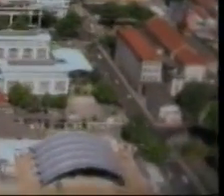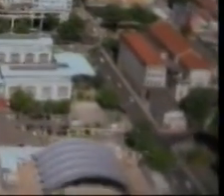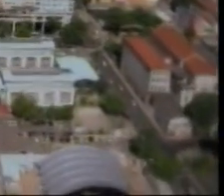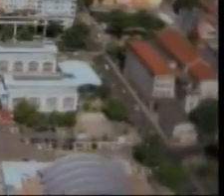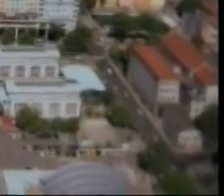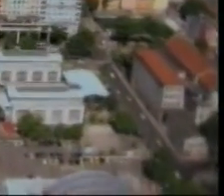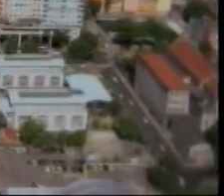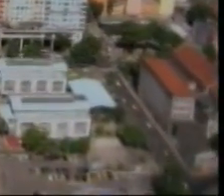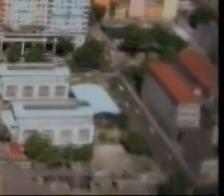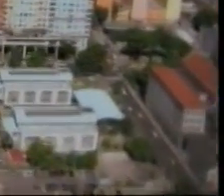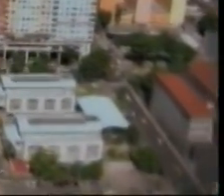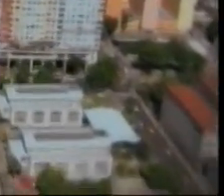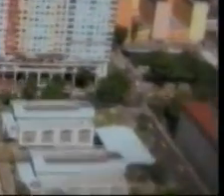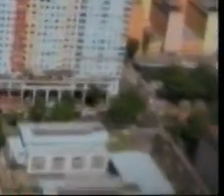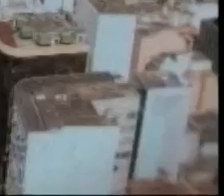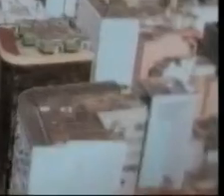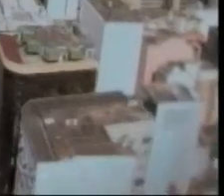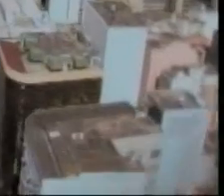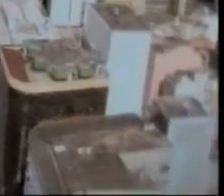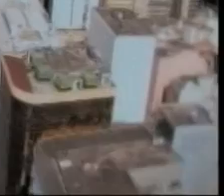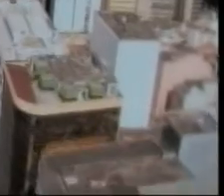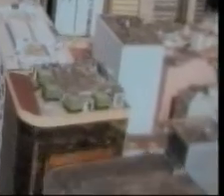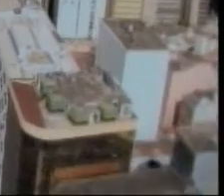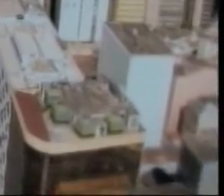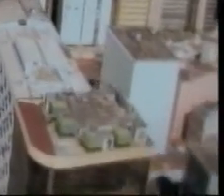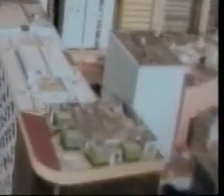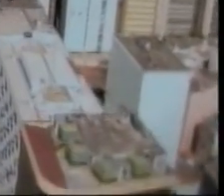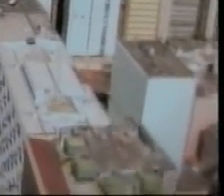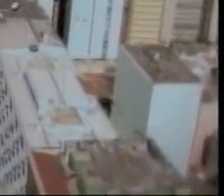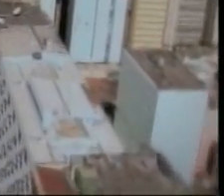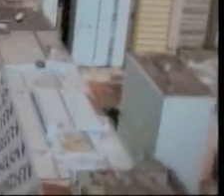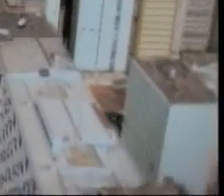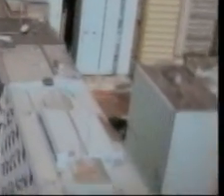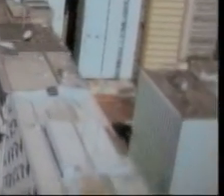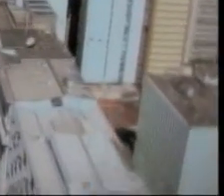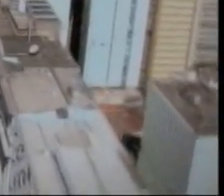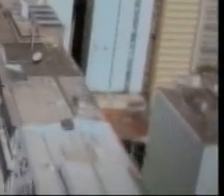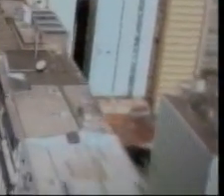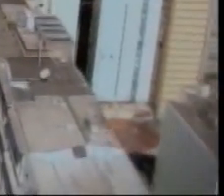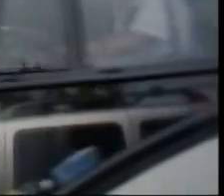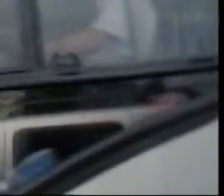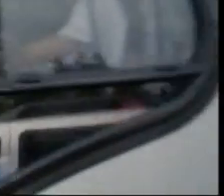E vai seguindo até chegar ali no aterro, onde a gente vai fazer algum ponto de integração ali.